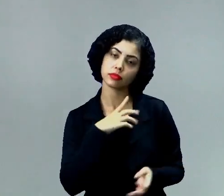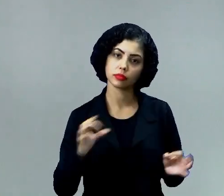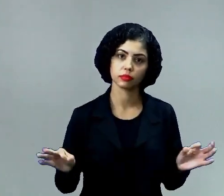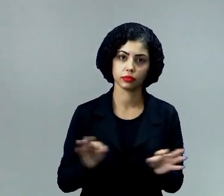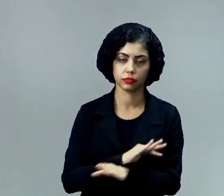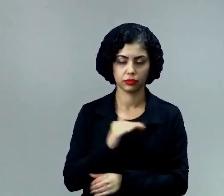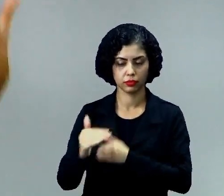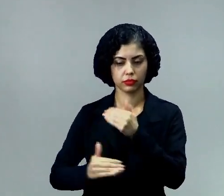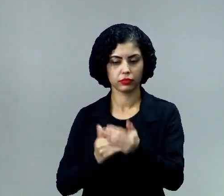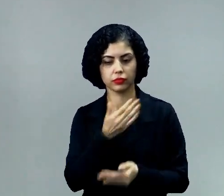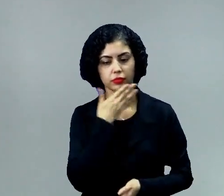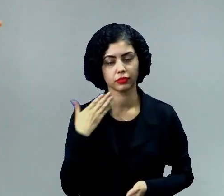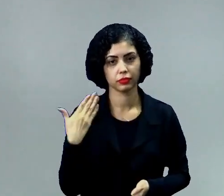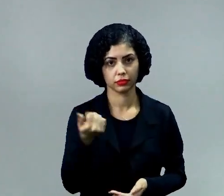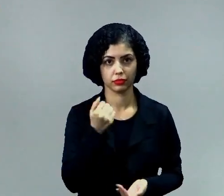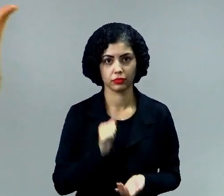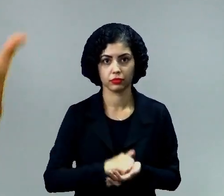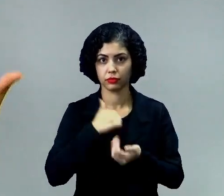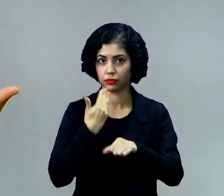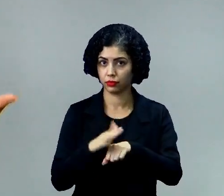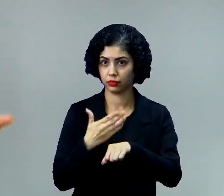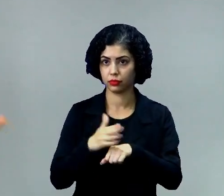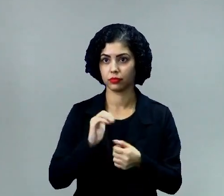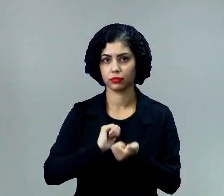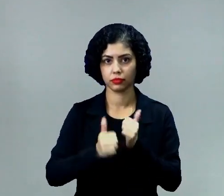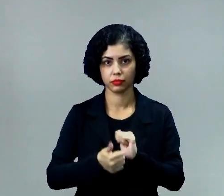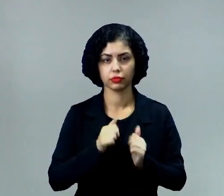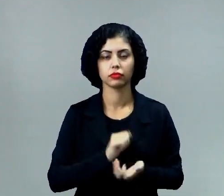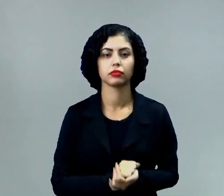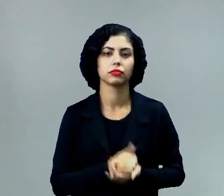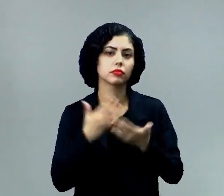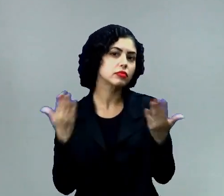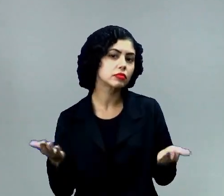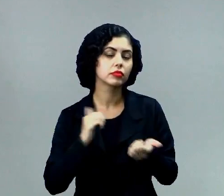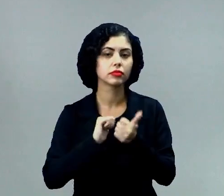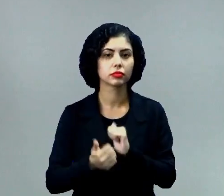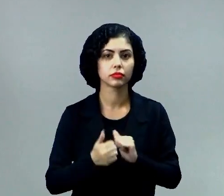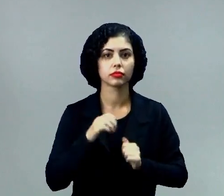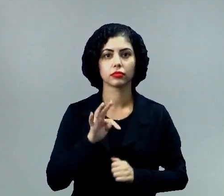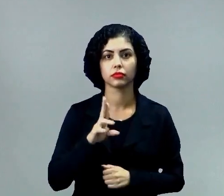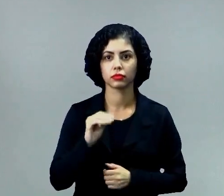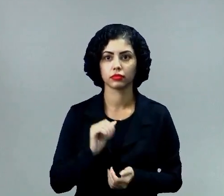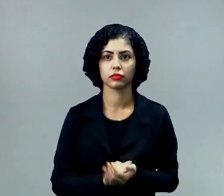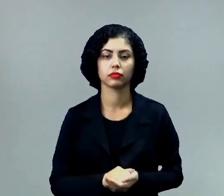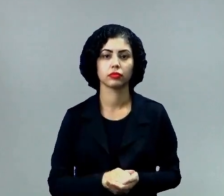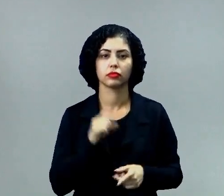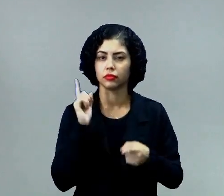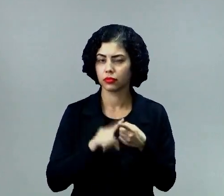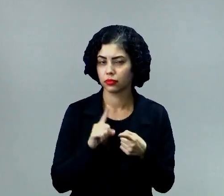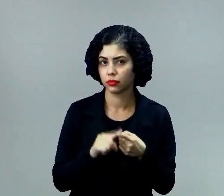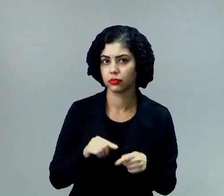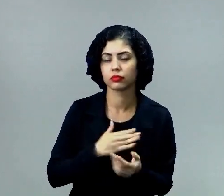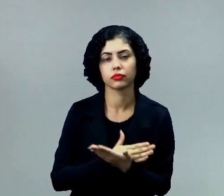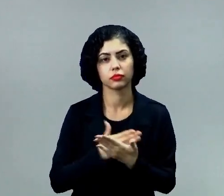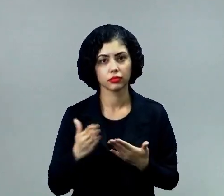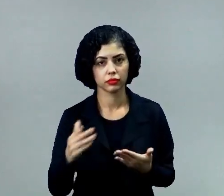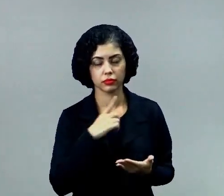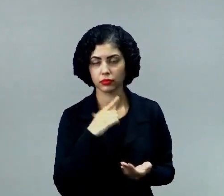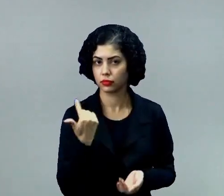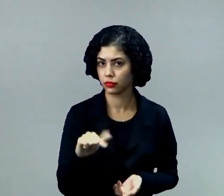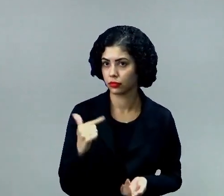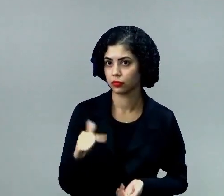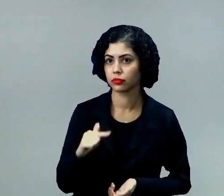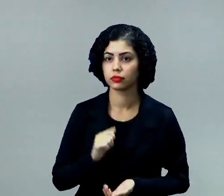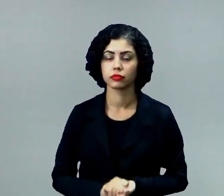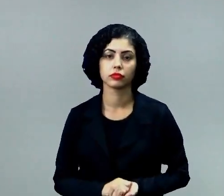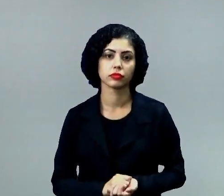acaba desenvolvendo e aprimorando por meio da prática esportiva. Então, o esporte de taco, por mais que inicialmente a gente não